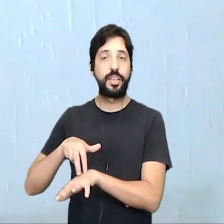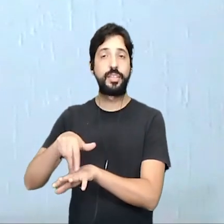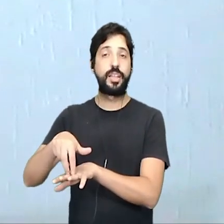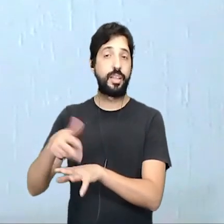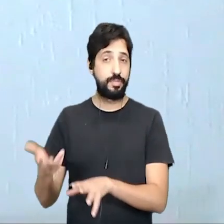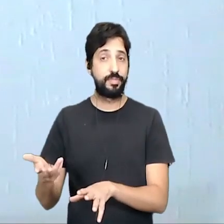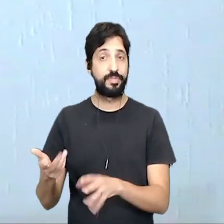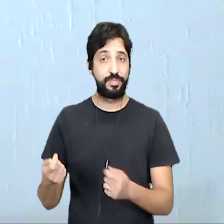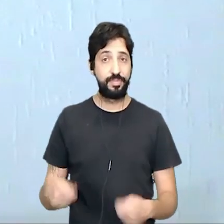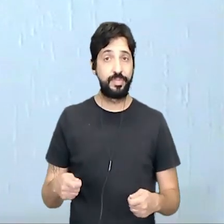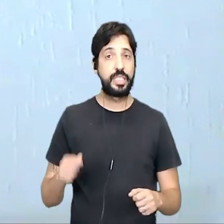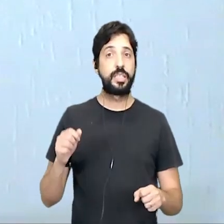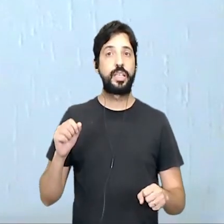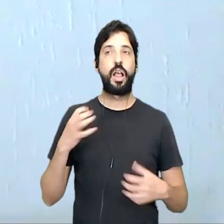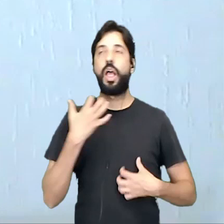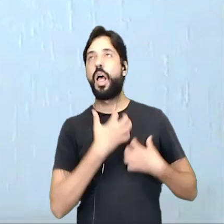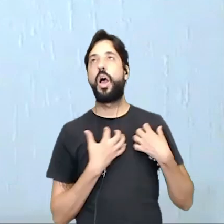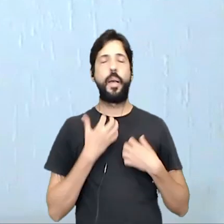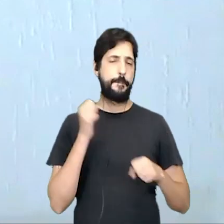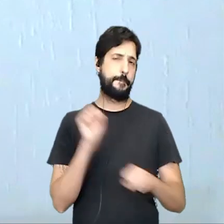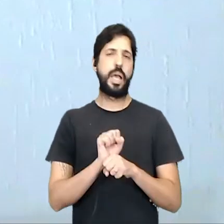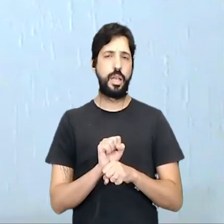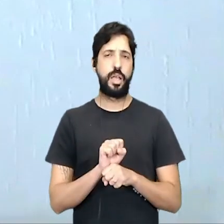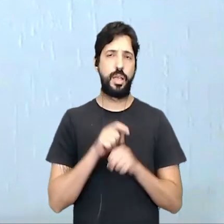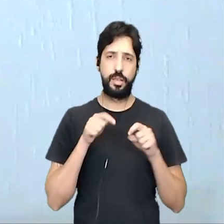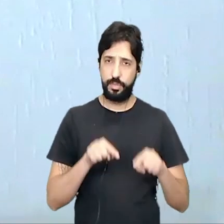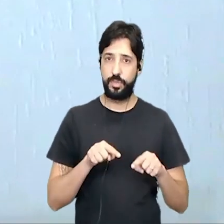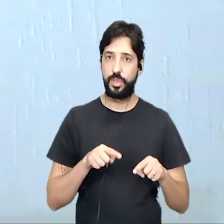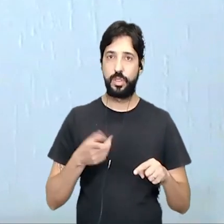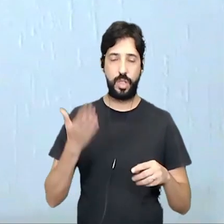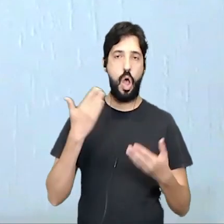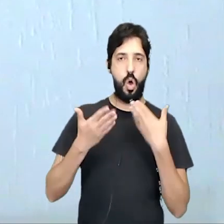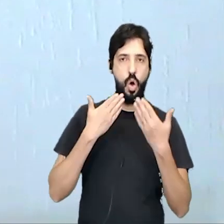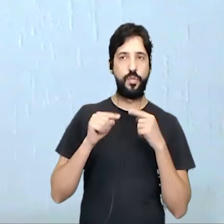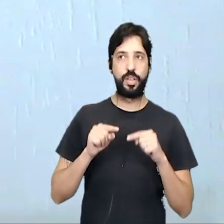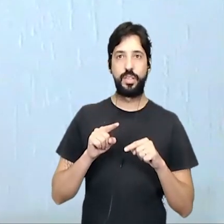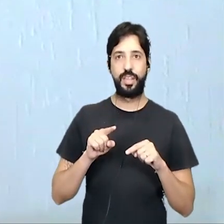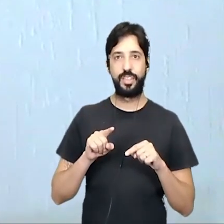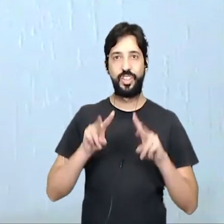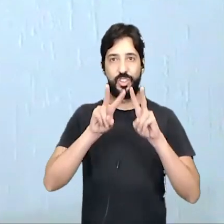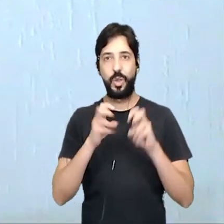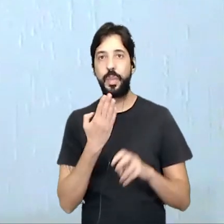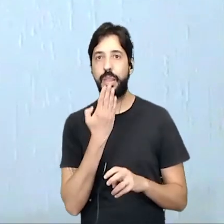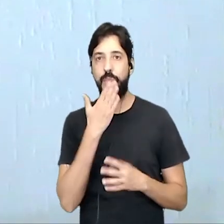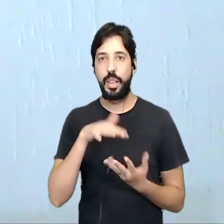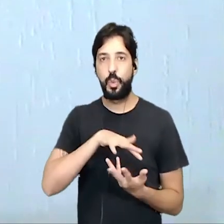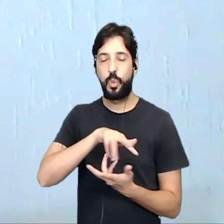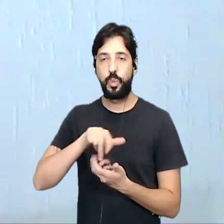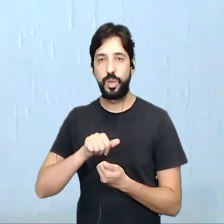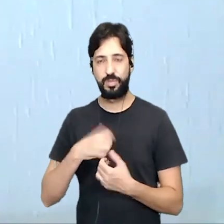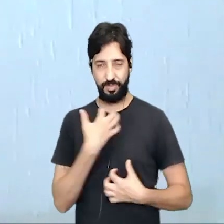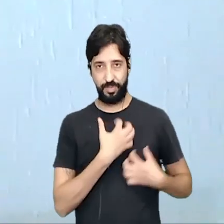vai ter que andar nele. Então, a gente tem que parar com essa angústia do tempo, que foi a conversa da gente